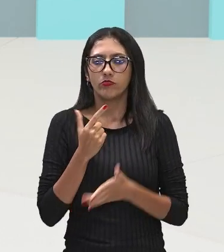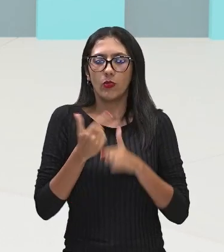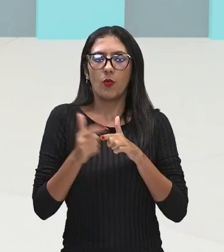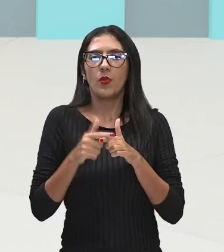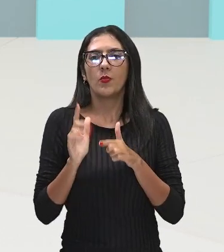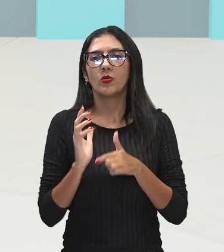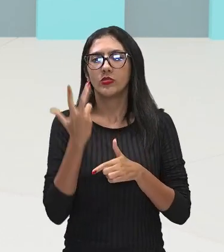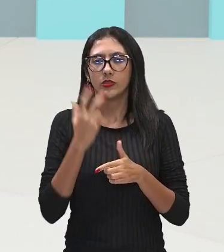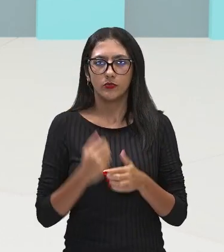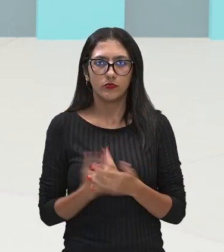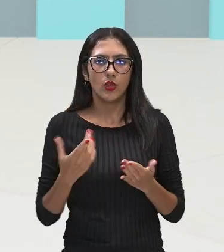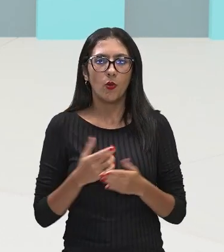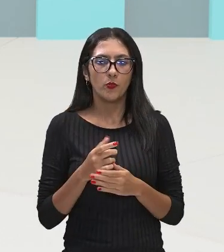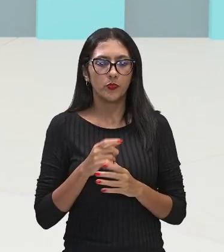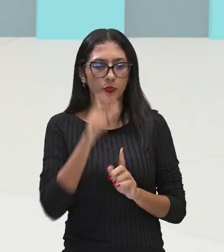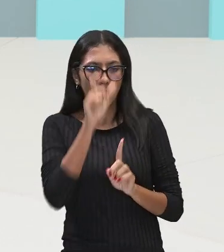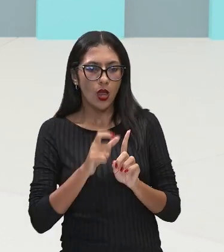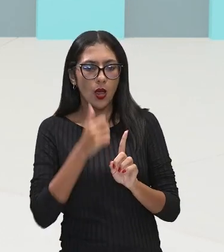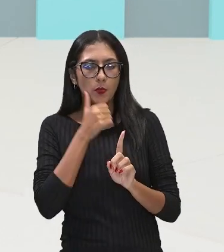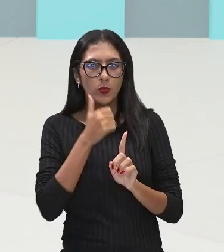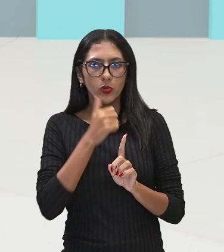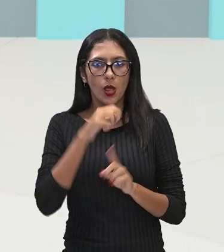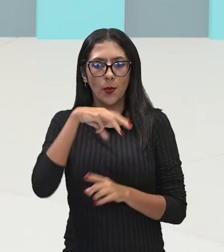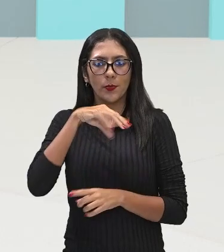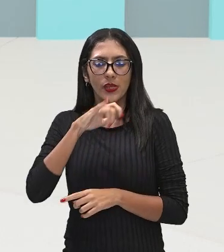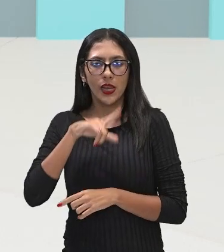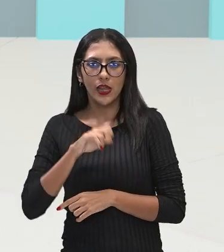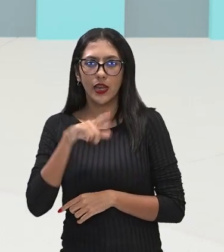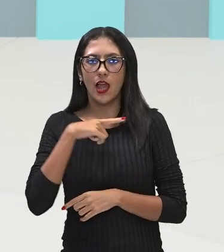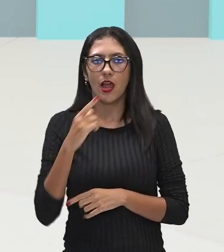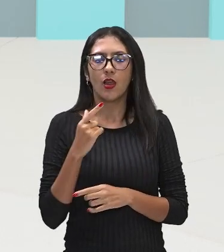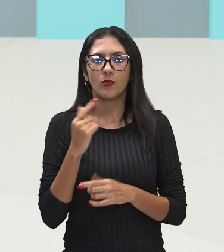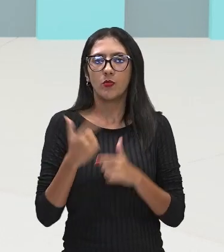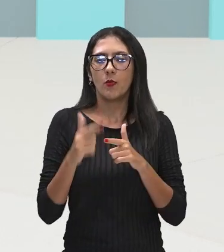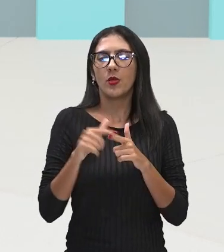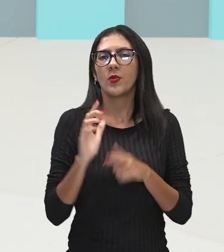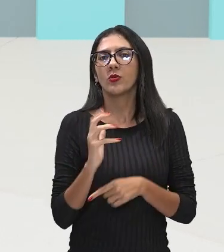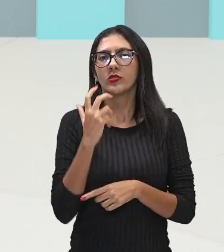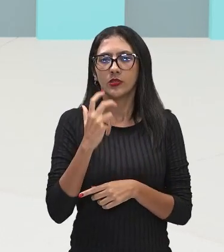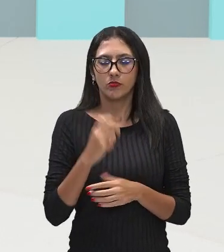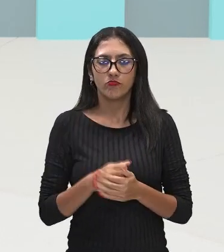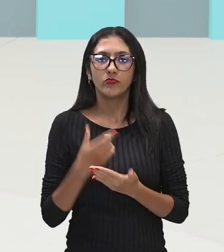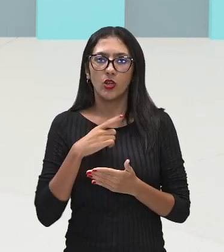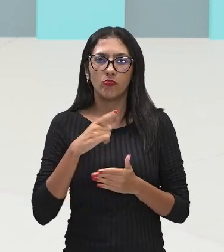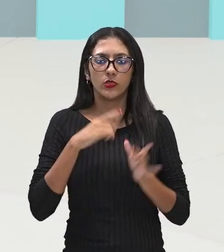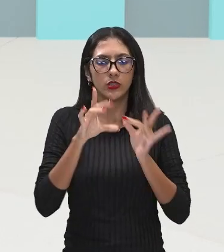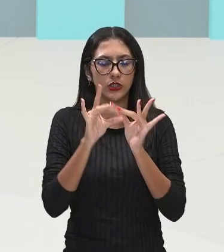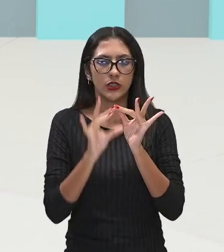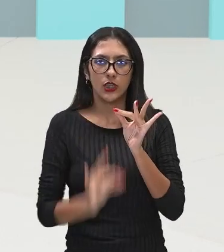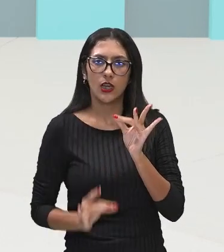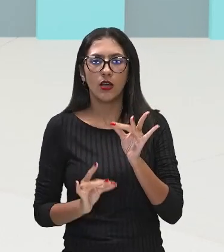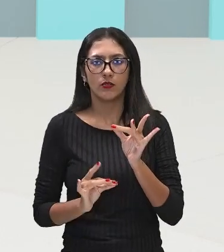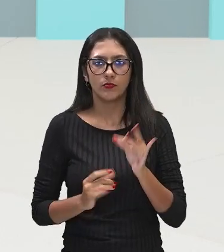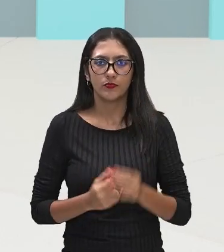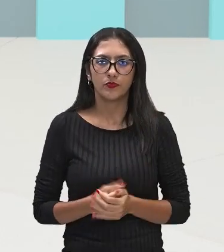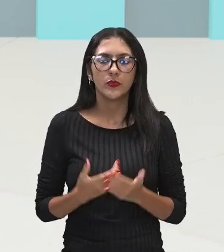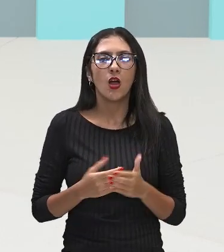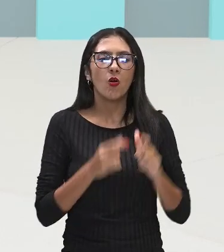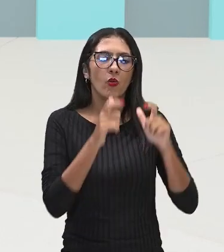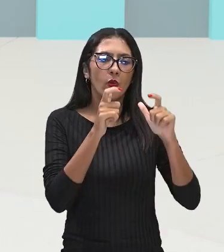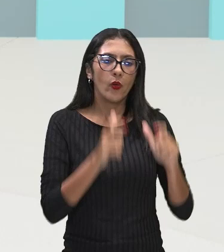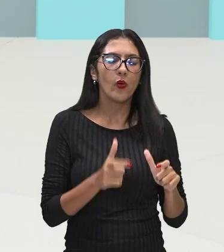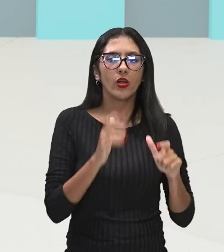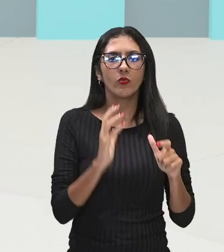a professora Milena sofreu um acidente. Ok, então eu traria informações a respeito do acidente. Ah, foi no local